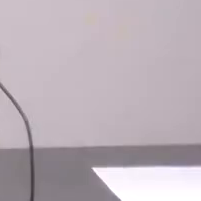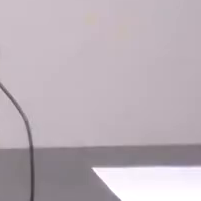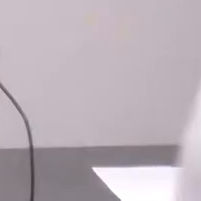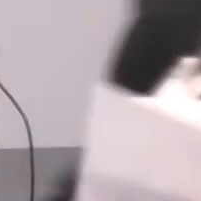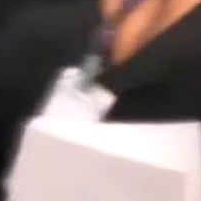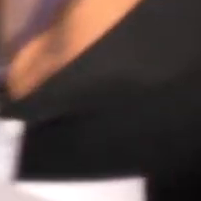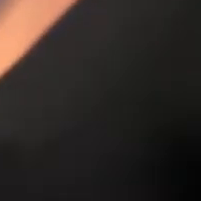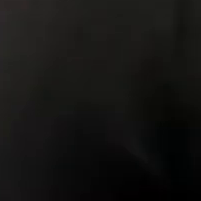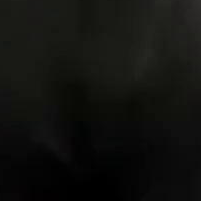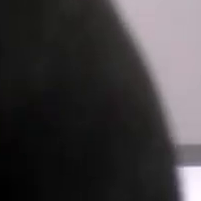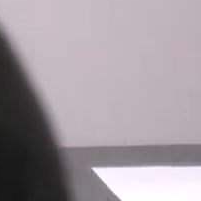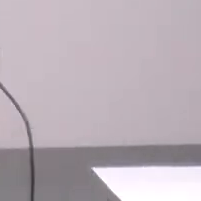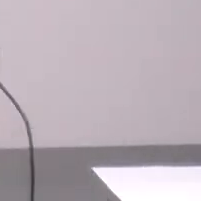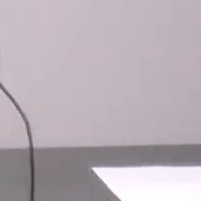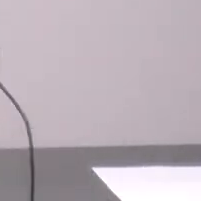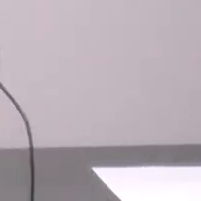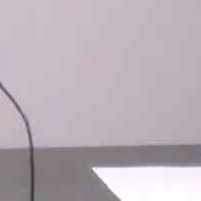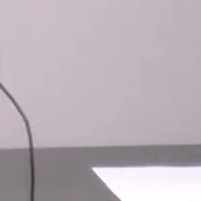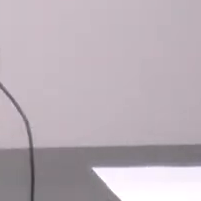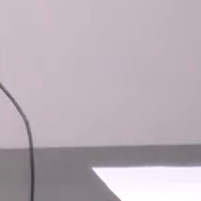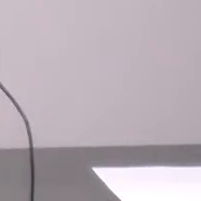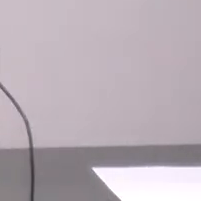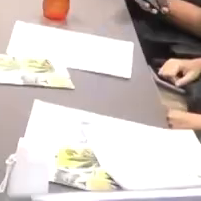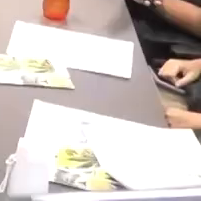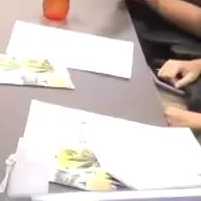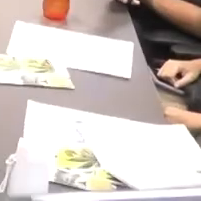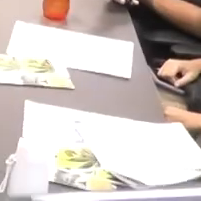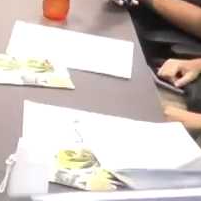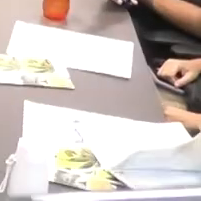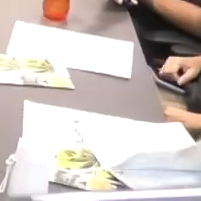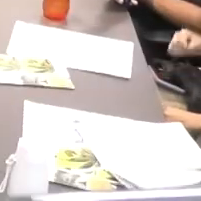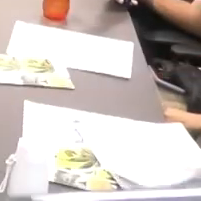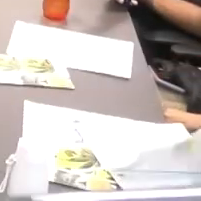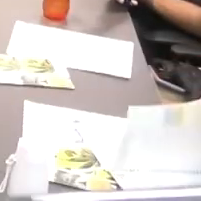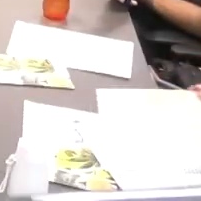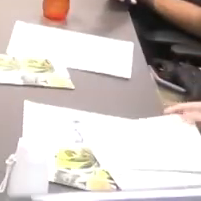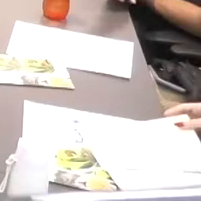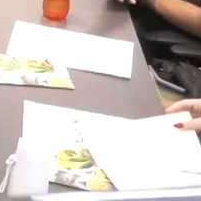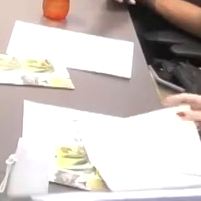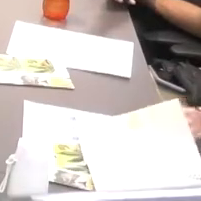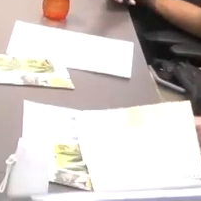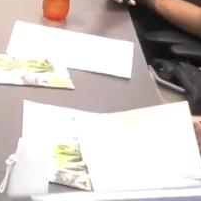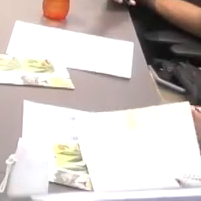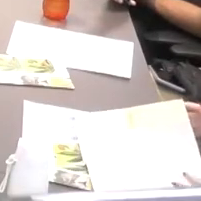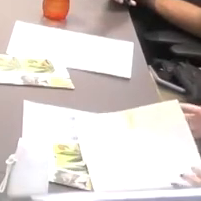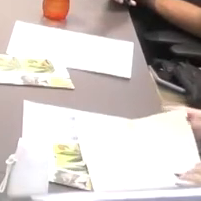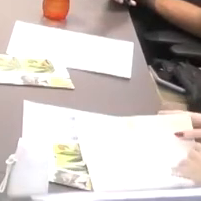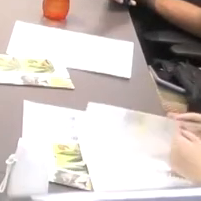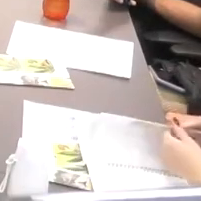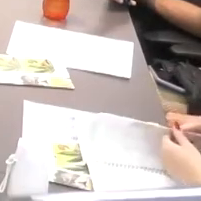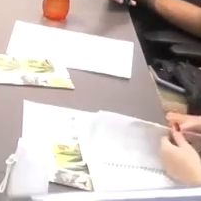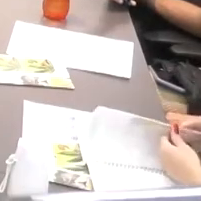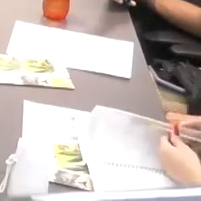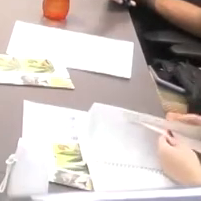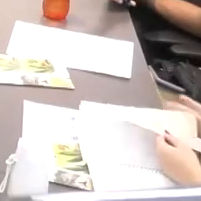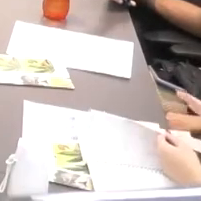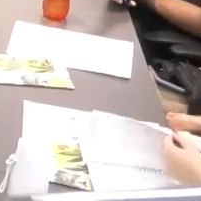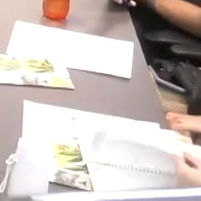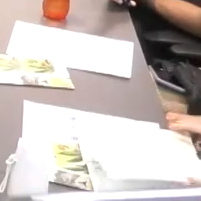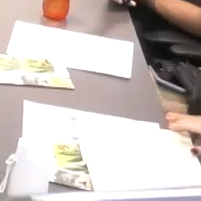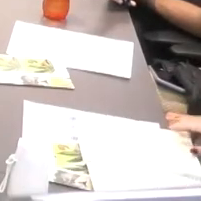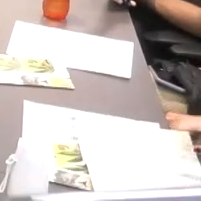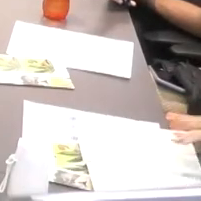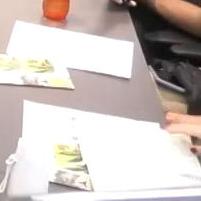vamos chamar aqui o Matias Maxx da Marcha Claro damos